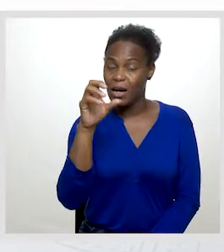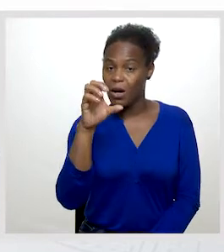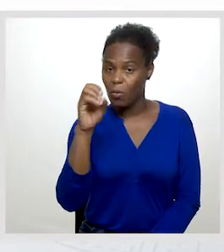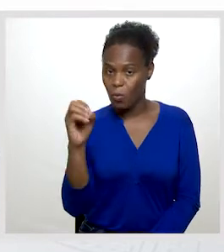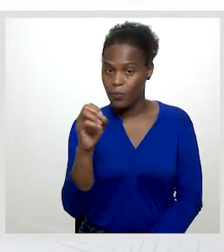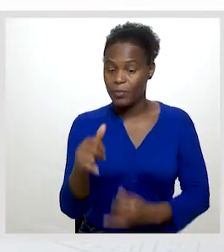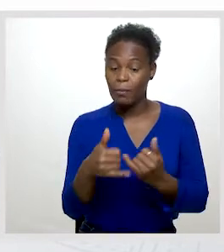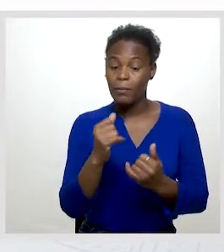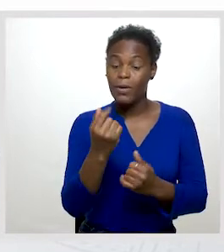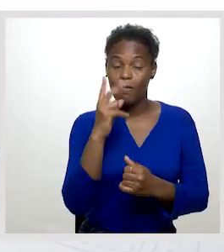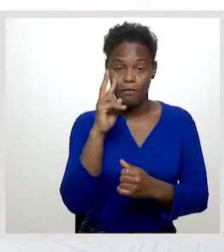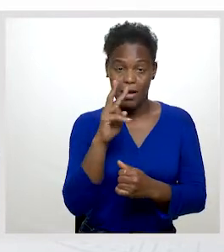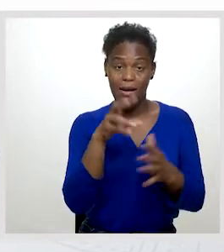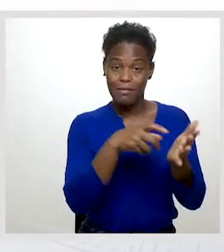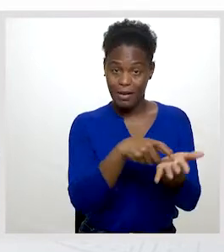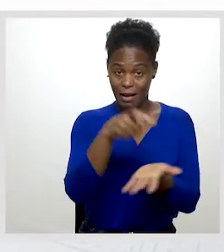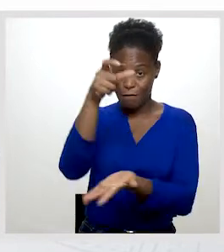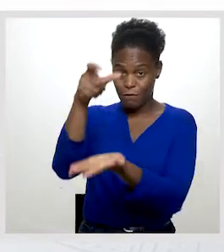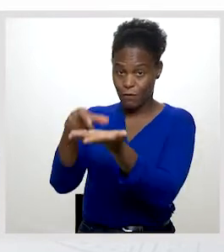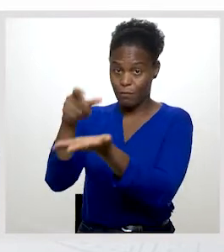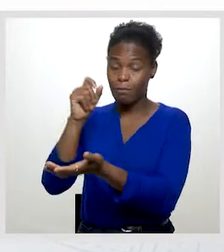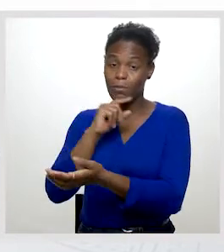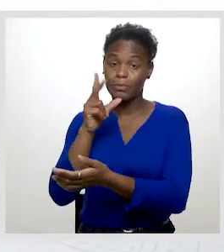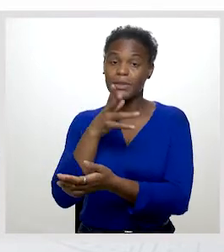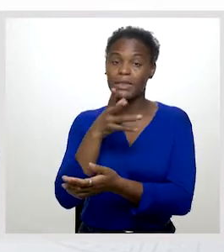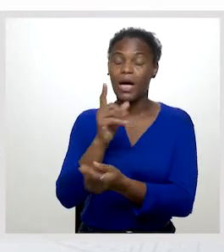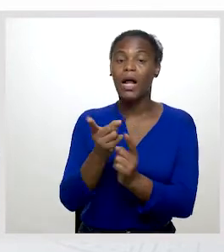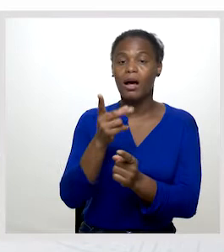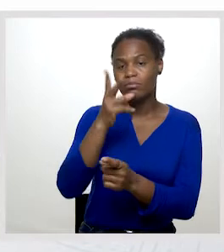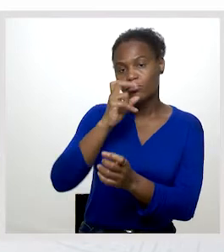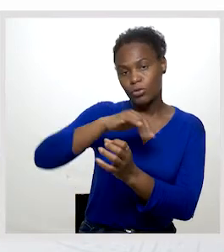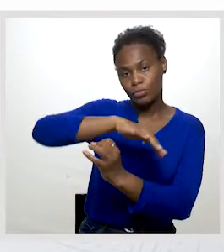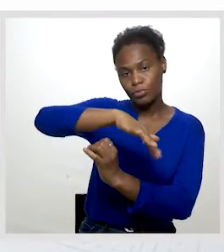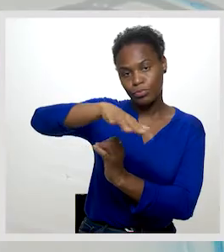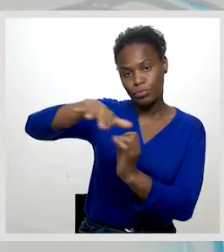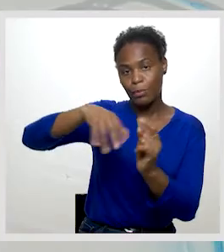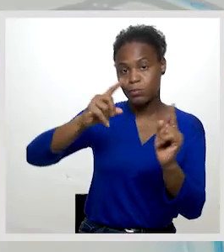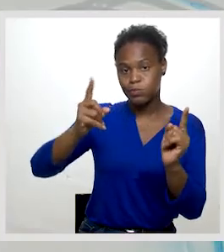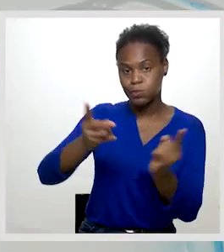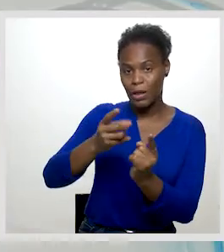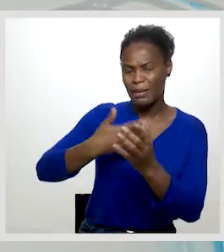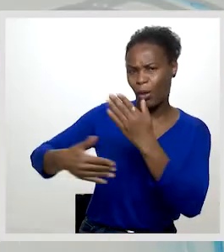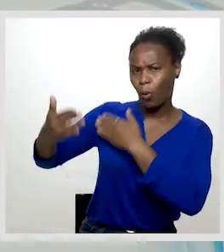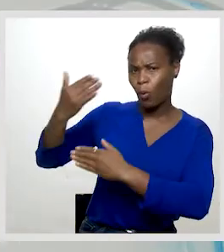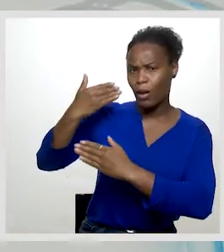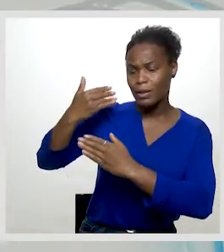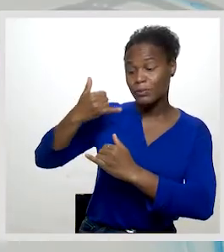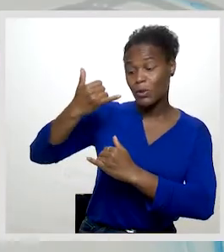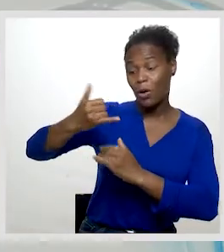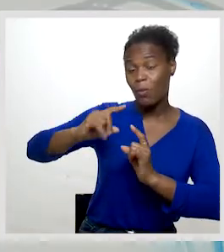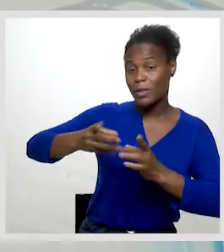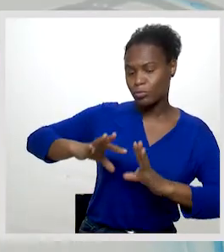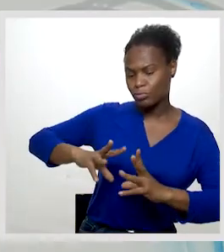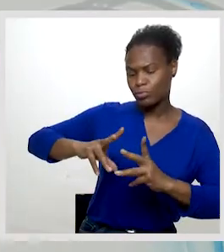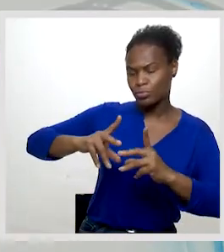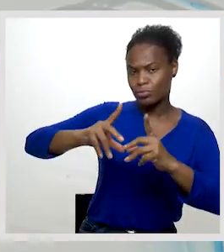Tendo em consideração esse gráfico, então, a atmosfera redutora evoluiu, né, para